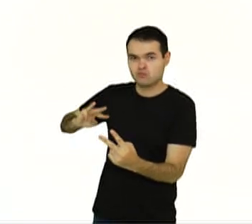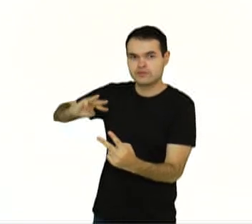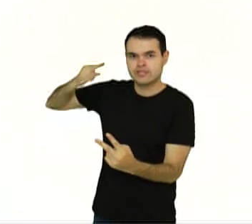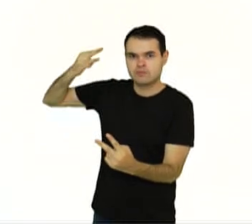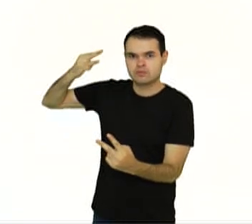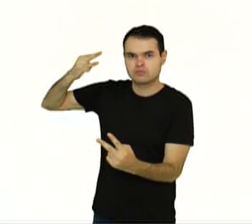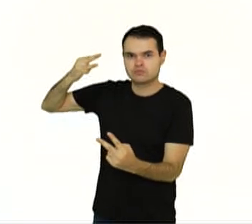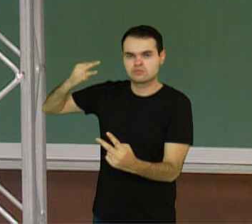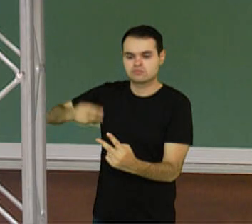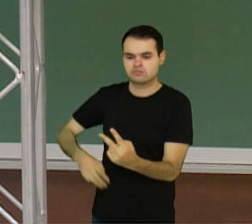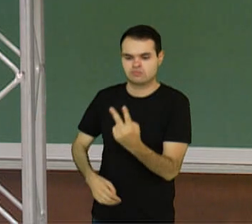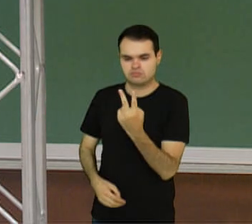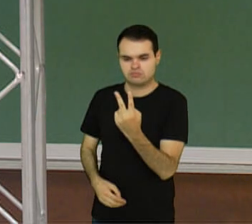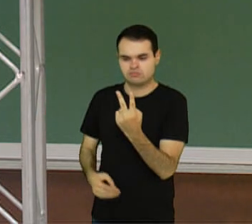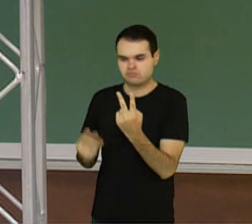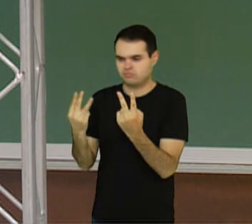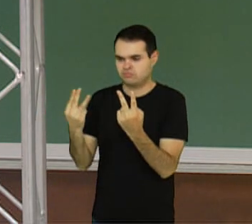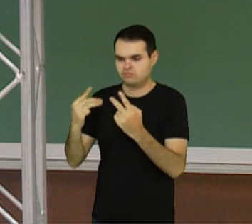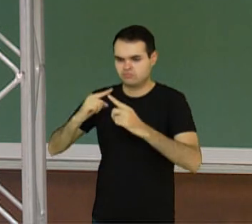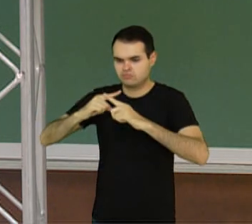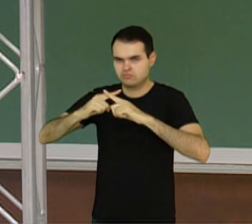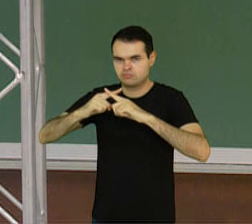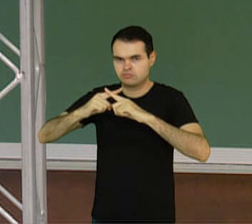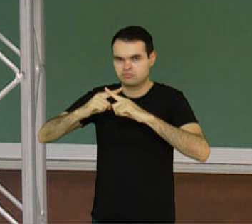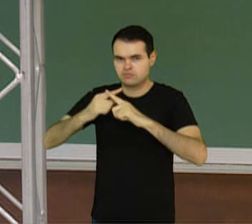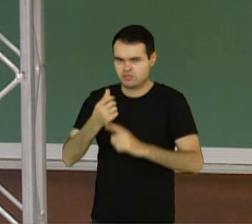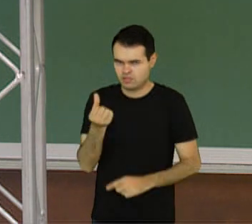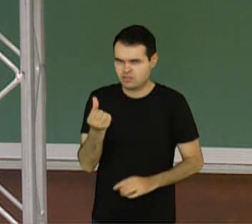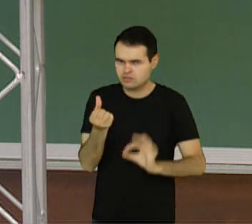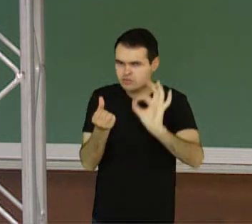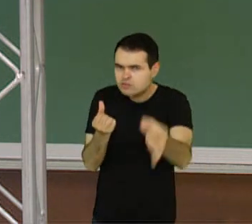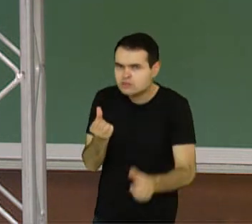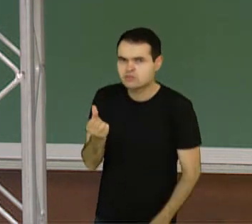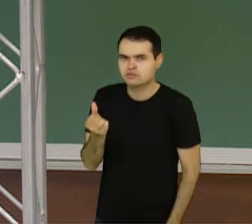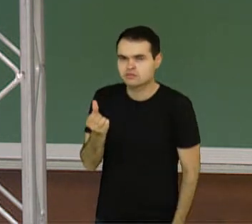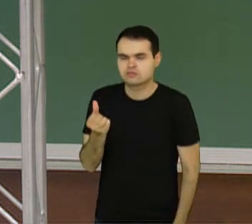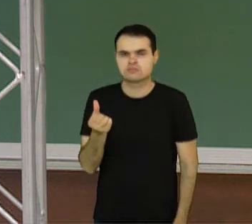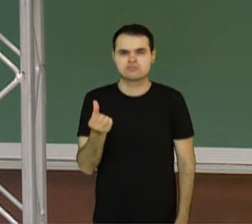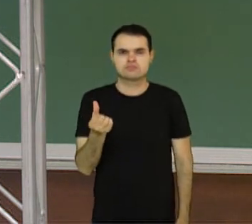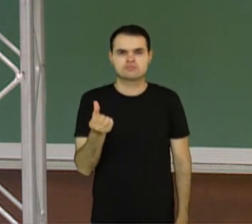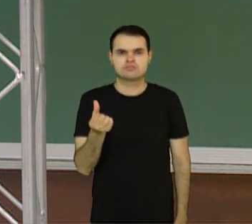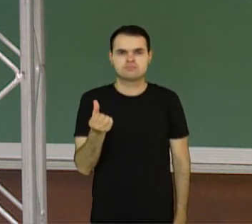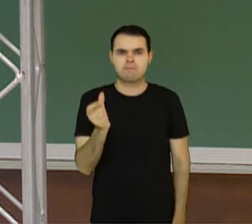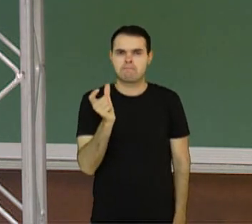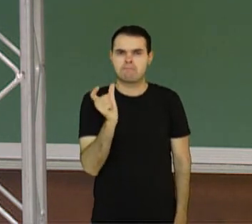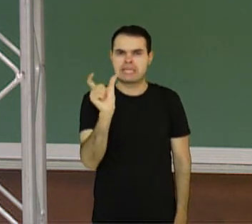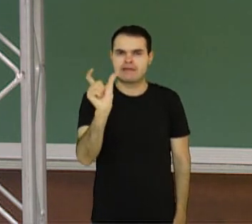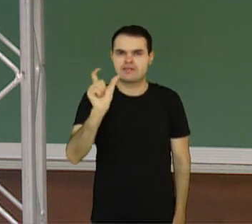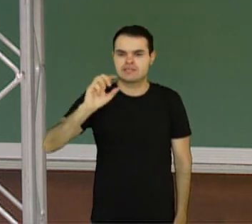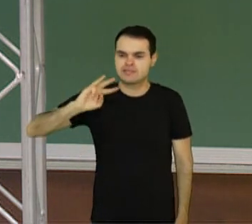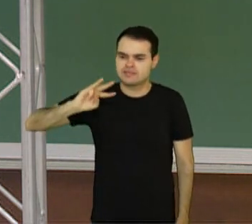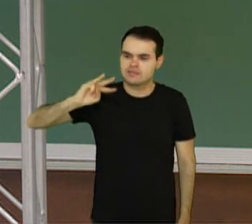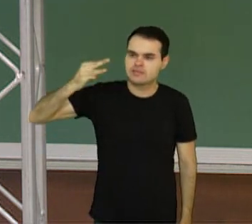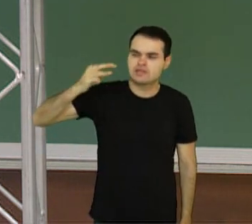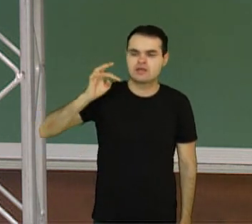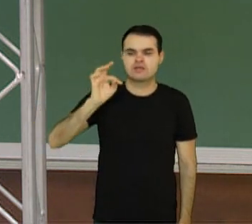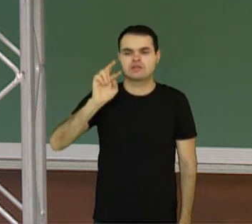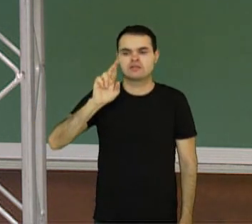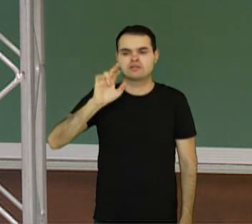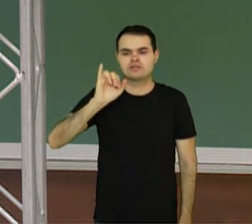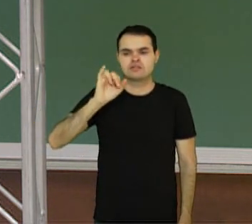o 2 e multiplicar por 3, não vai dar 6? Quando a gente fala a palavrinha triplo, nós